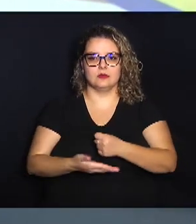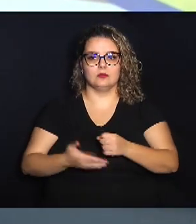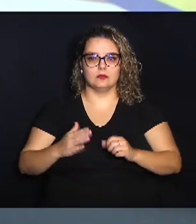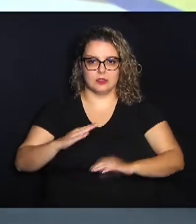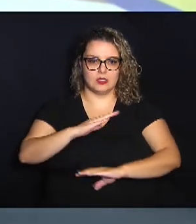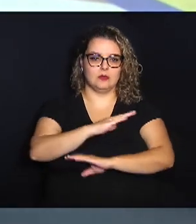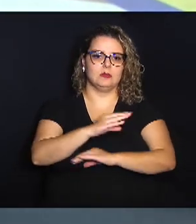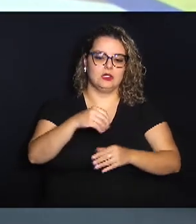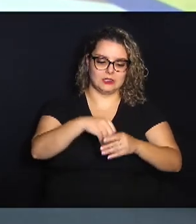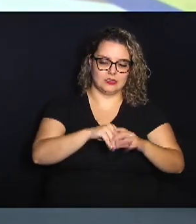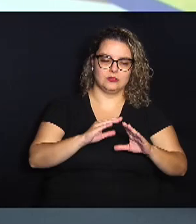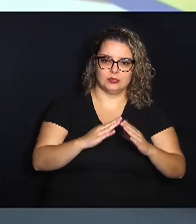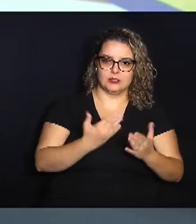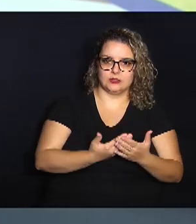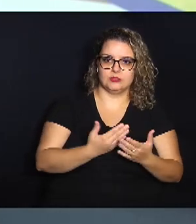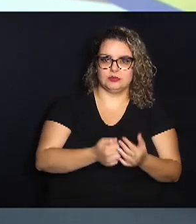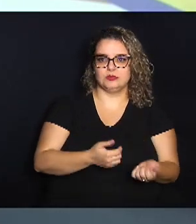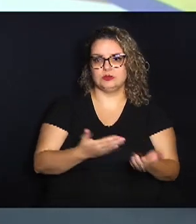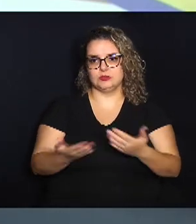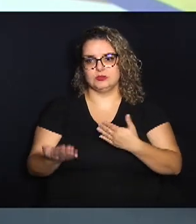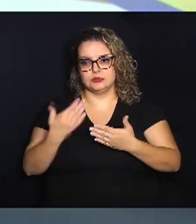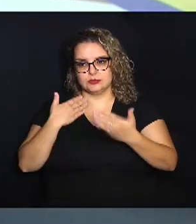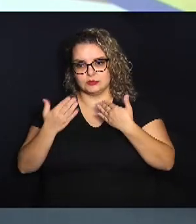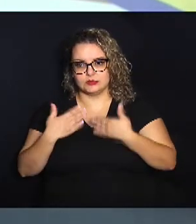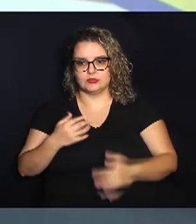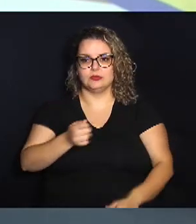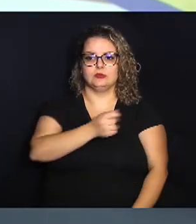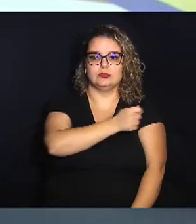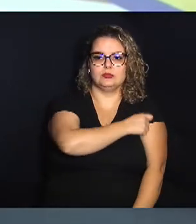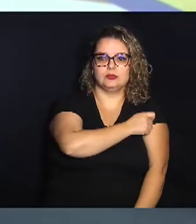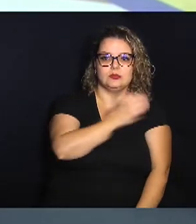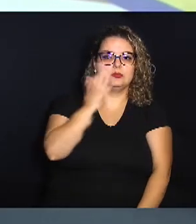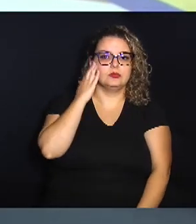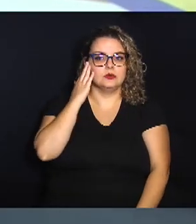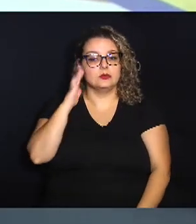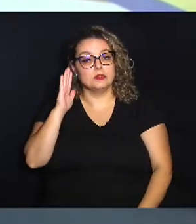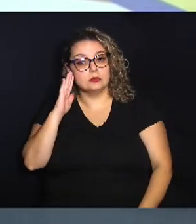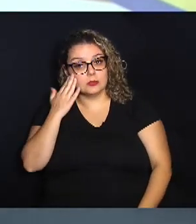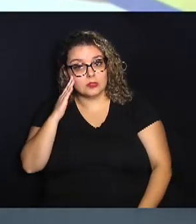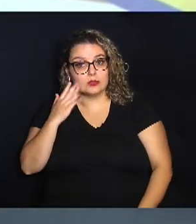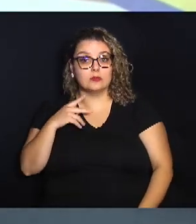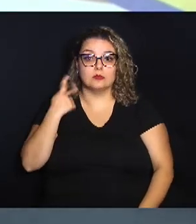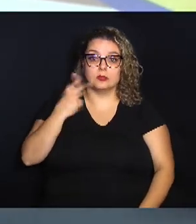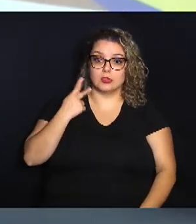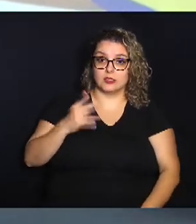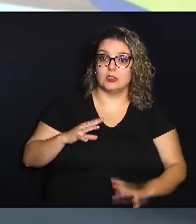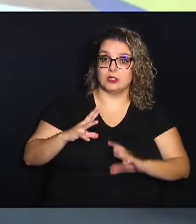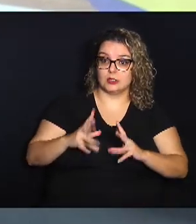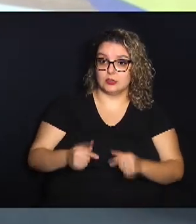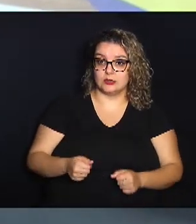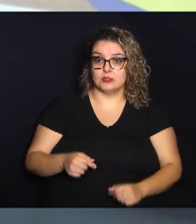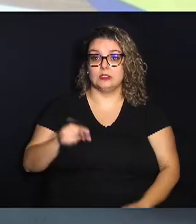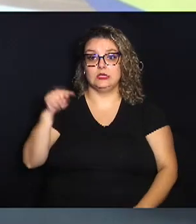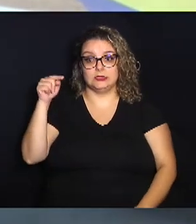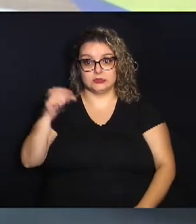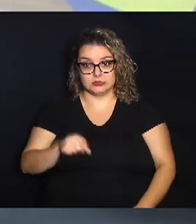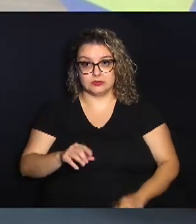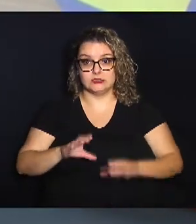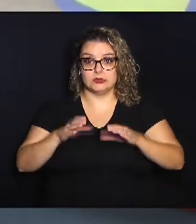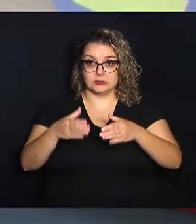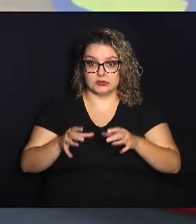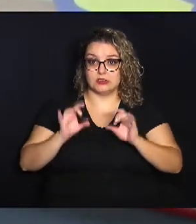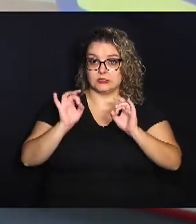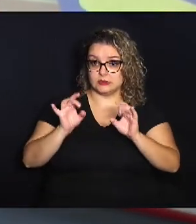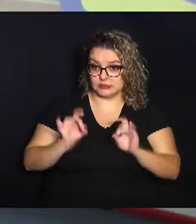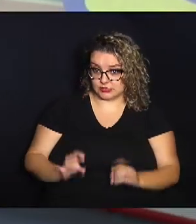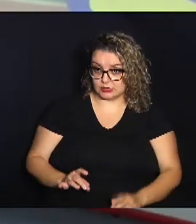que é a apresentação, então a gente vai conversando com os alunos para saber o entendimento deles de política e tudo mais. Nessa classe especificamente, a gente